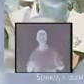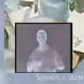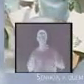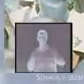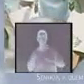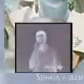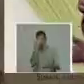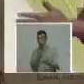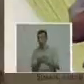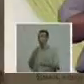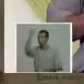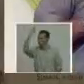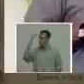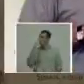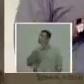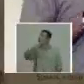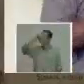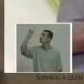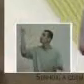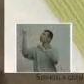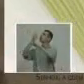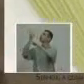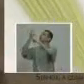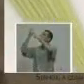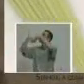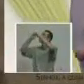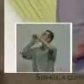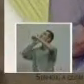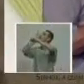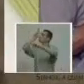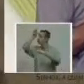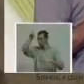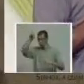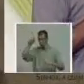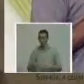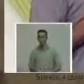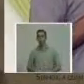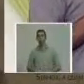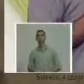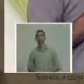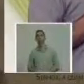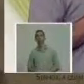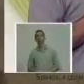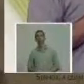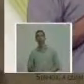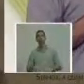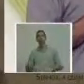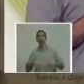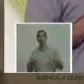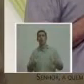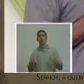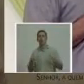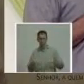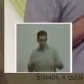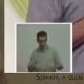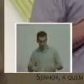e na sua cabeça você tem que acreditar que as pessoas também tem boas intenções mas que só isso não